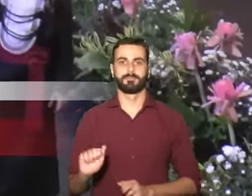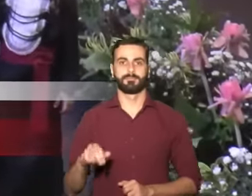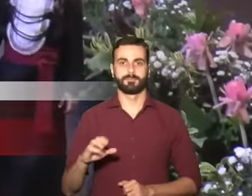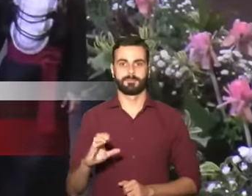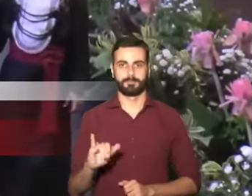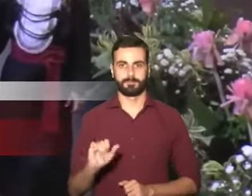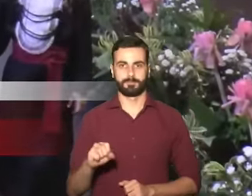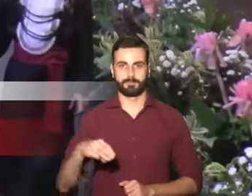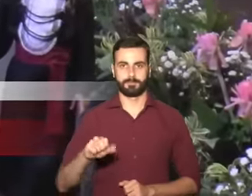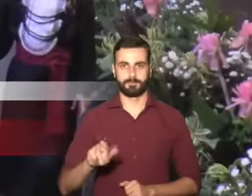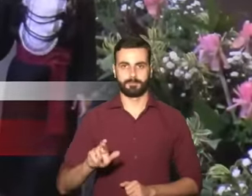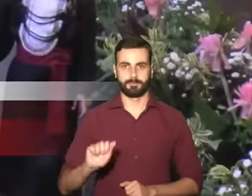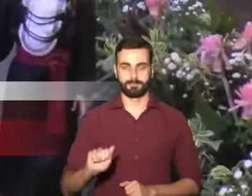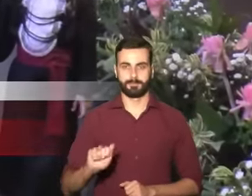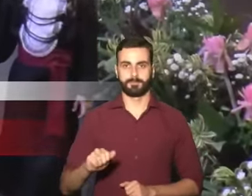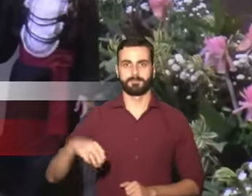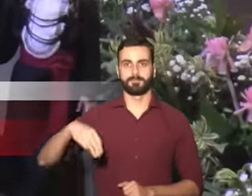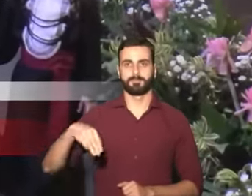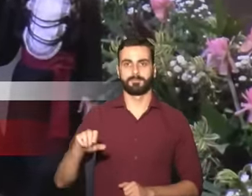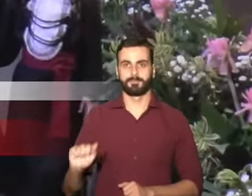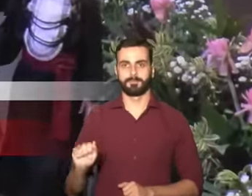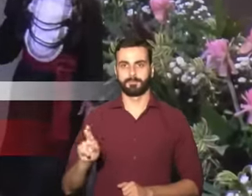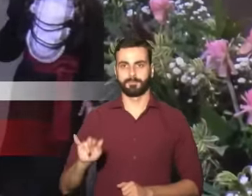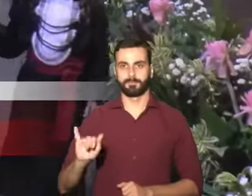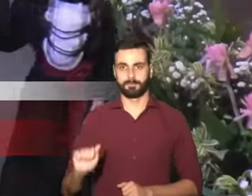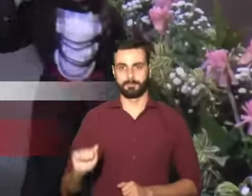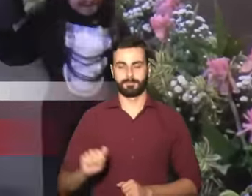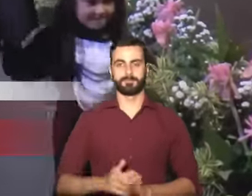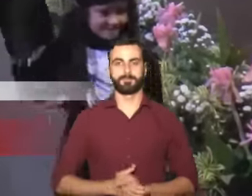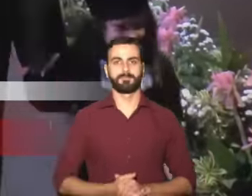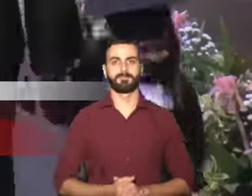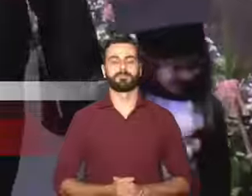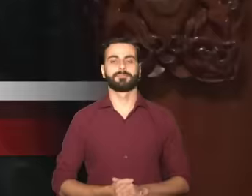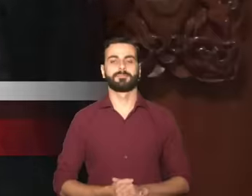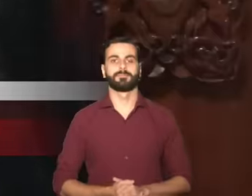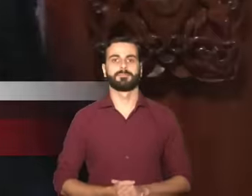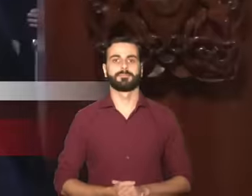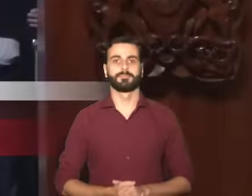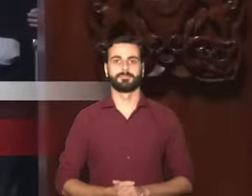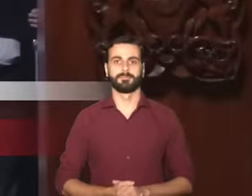Francismara Delfina Maria da Costa.